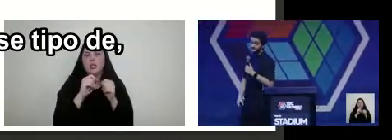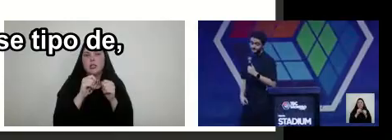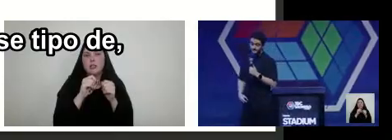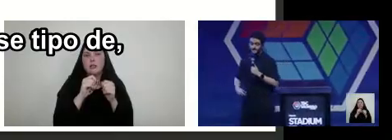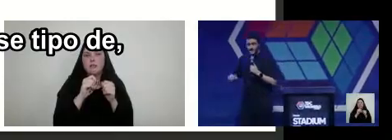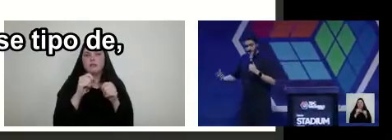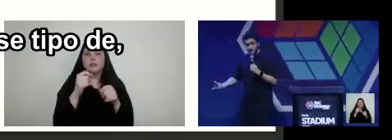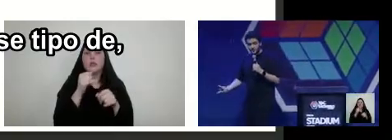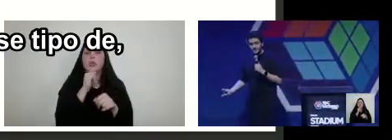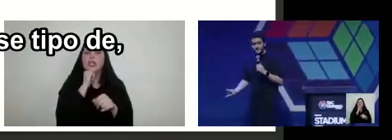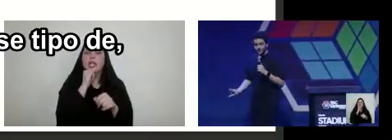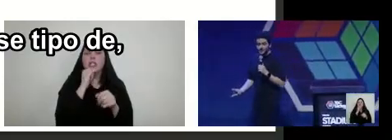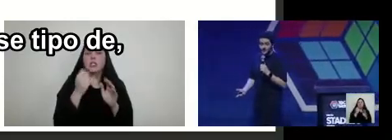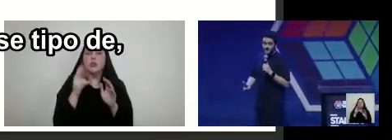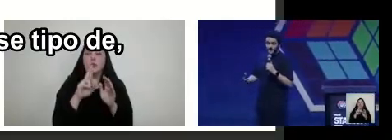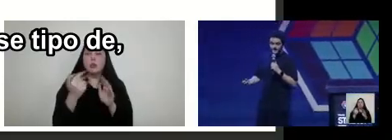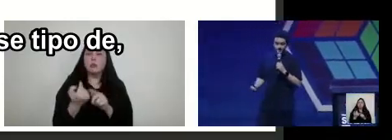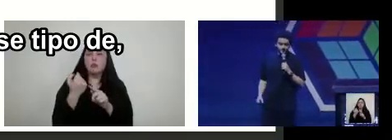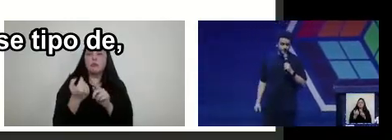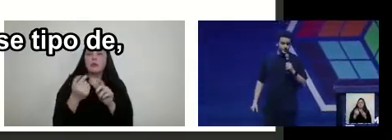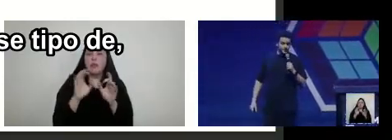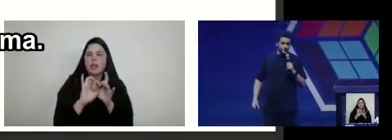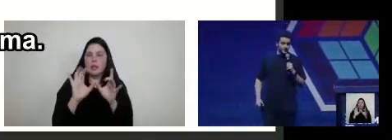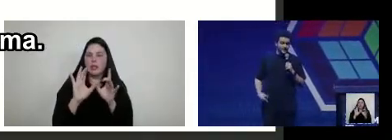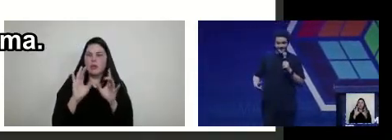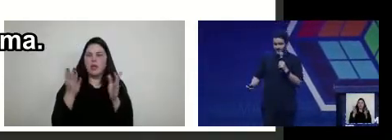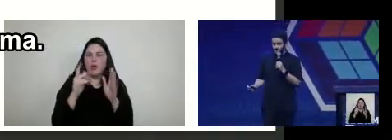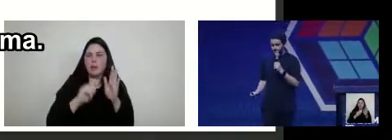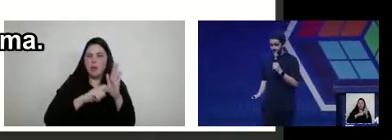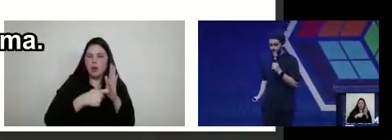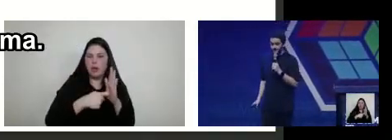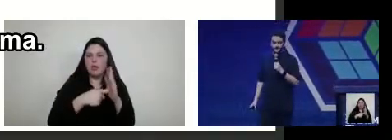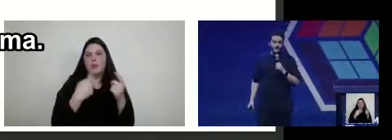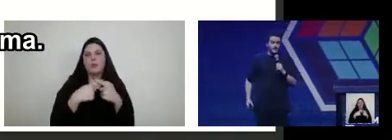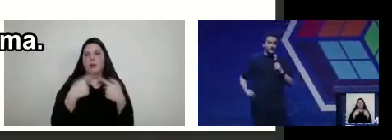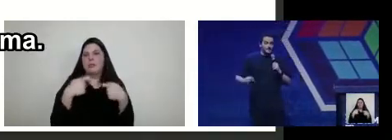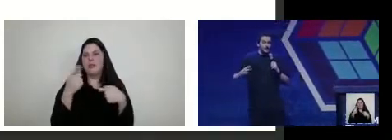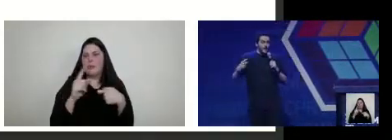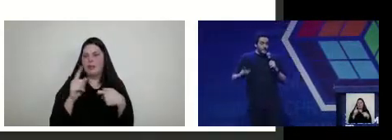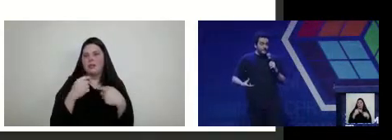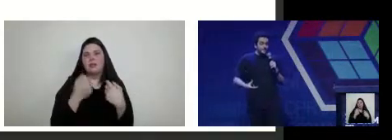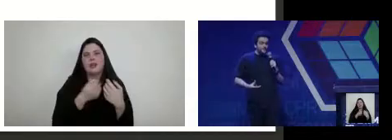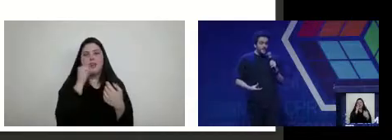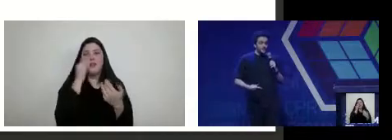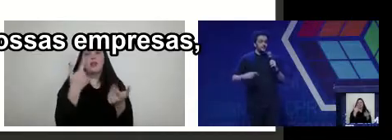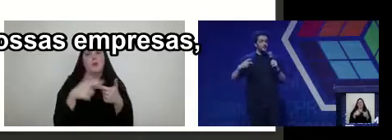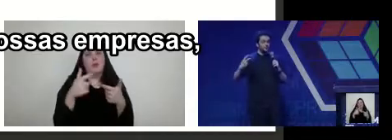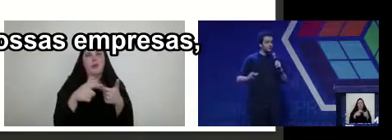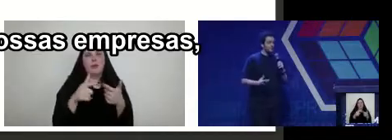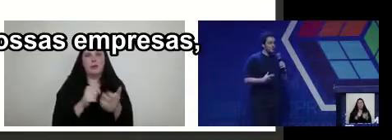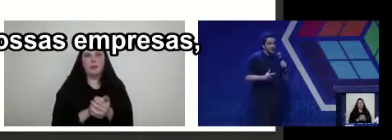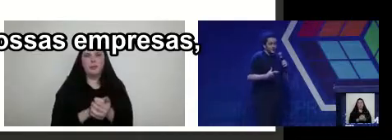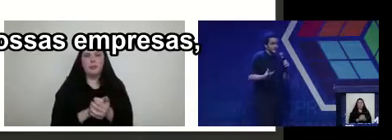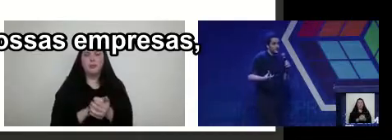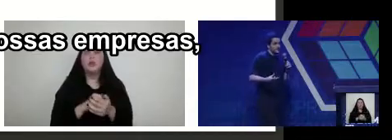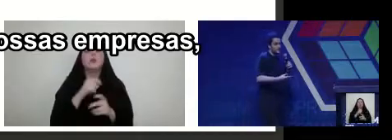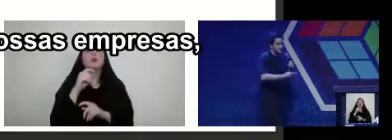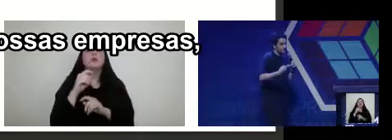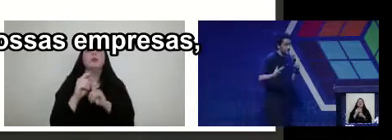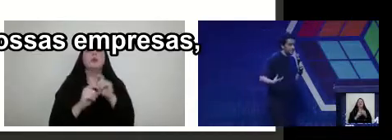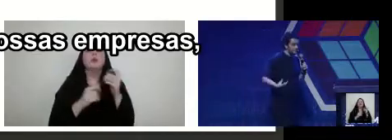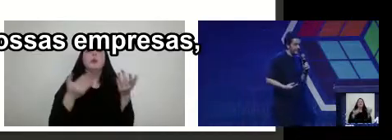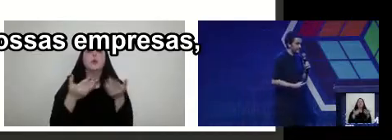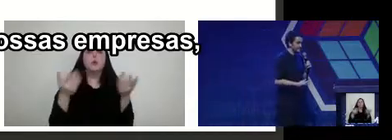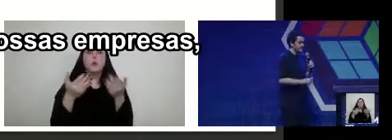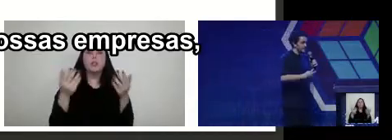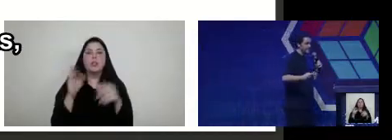teste, e a gente consegue proteger esse tipo de, evitar esse tipo de problema. API Protection, então hoje as nossas soluções,